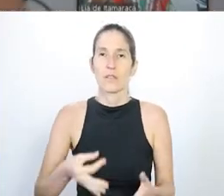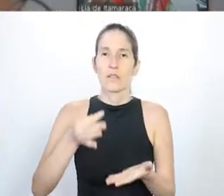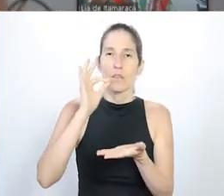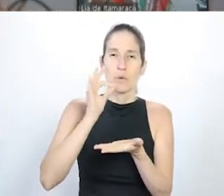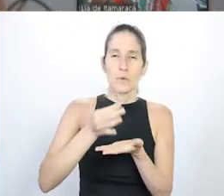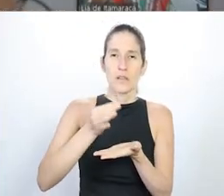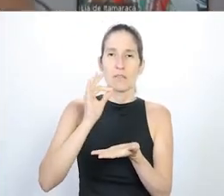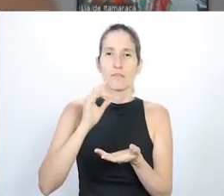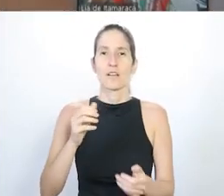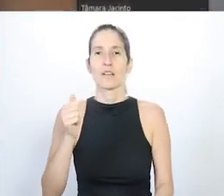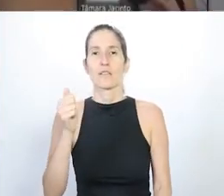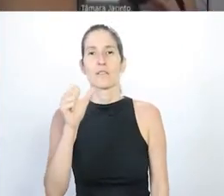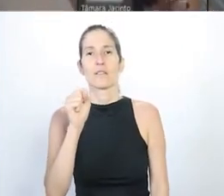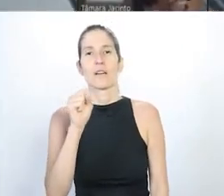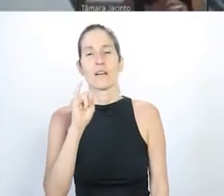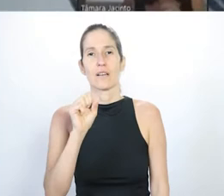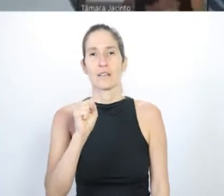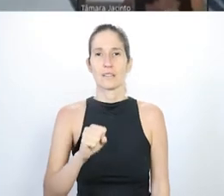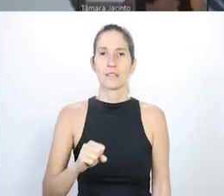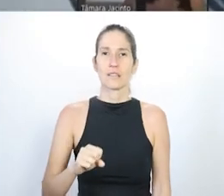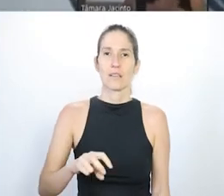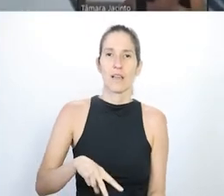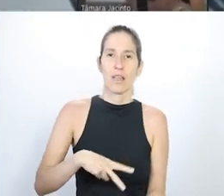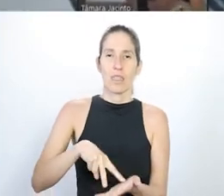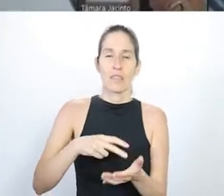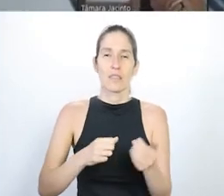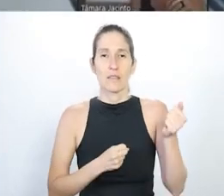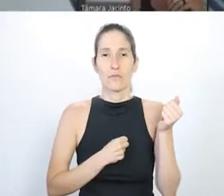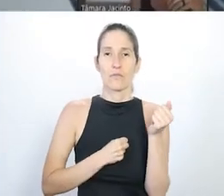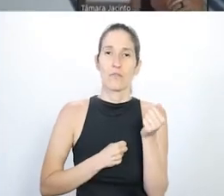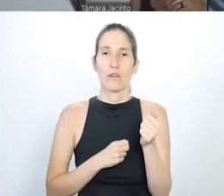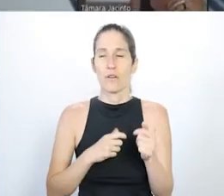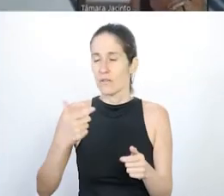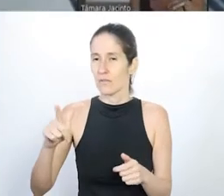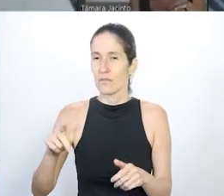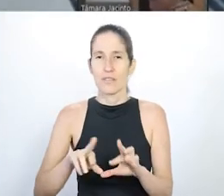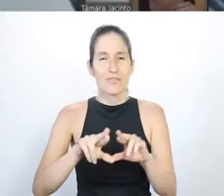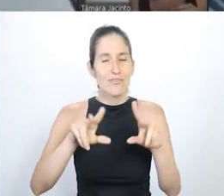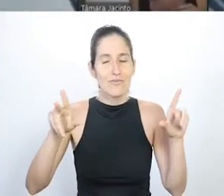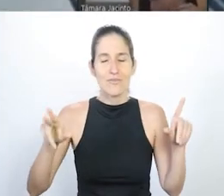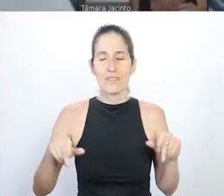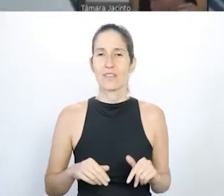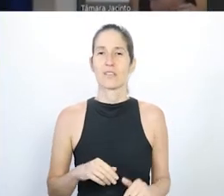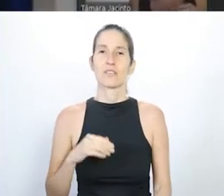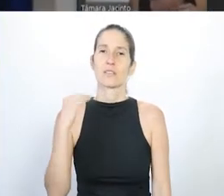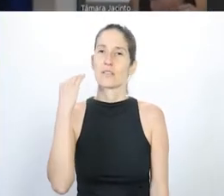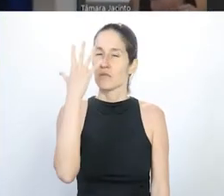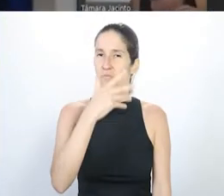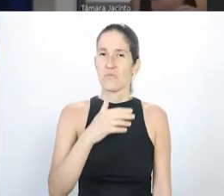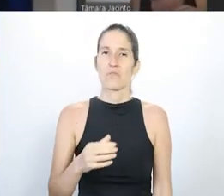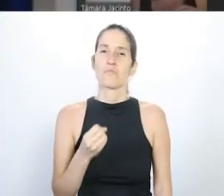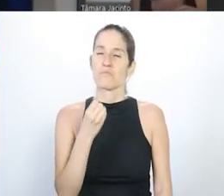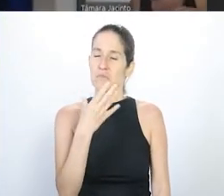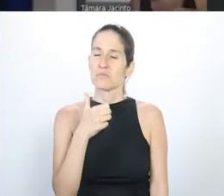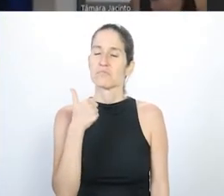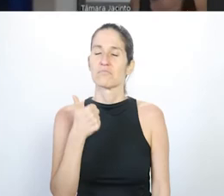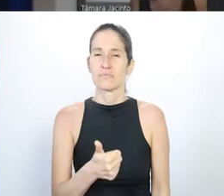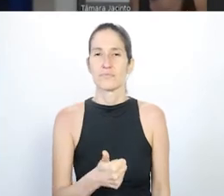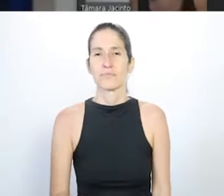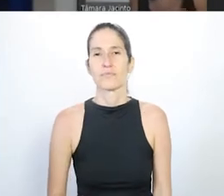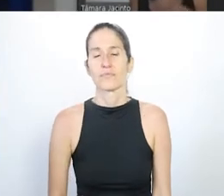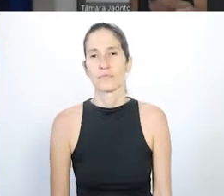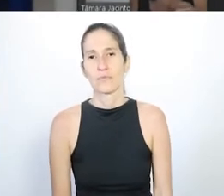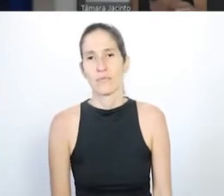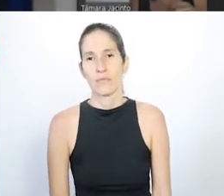forró com o outro, aí vai, minha gente, é isso. É isso. Não, o encontro é uma das coisas mais lindas, é realmente é